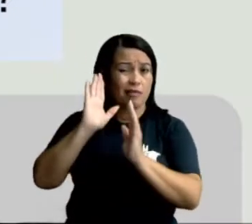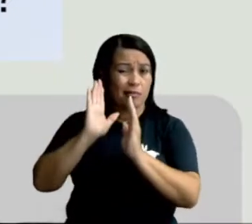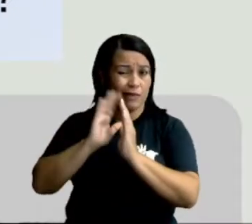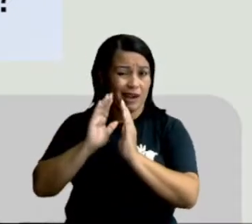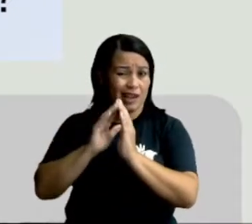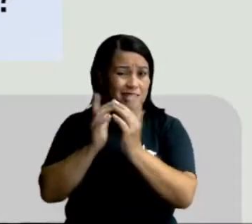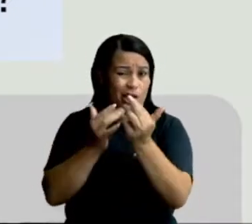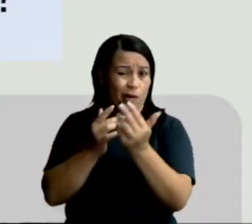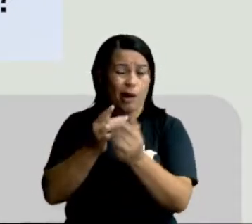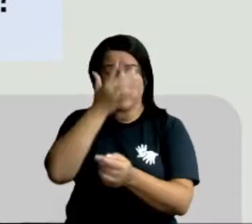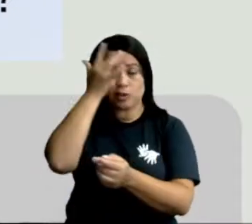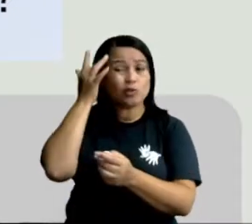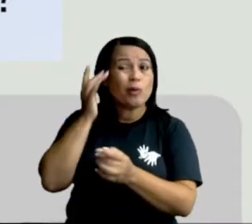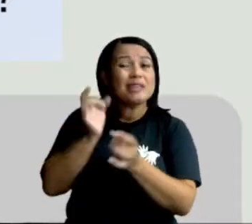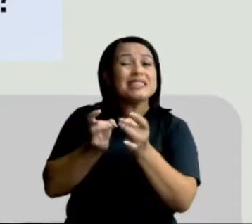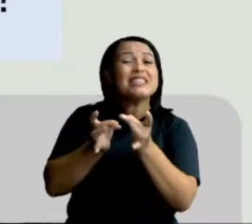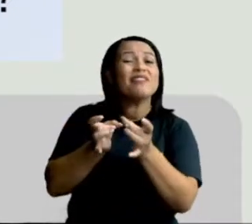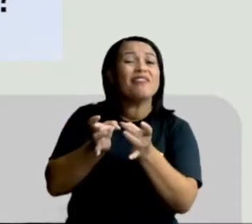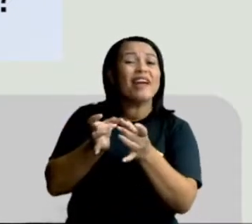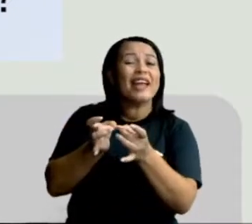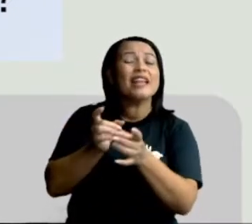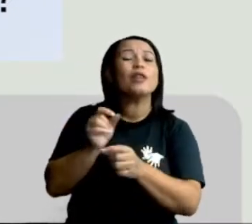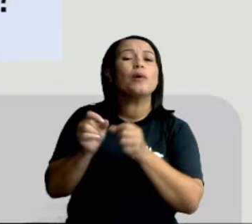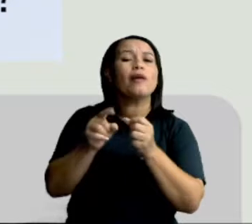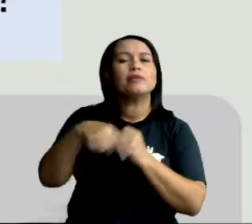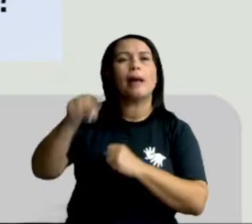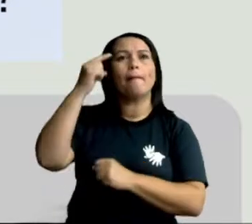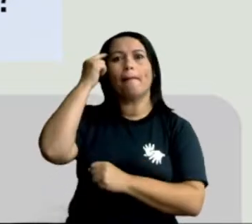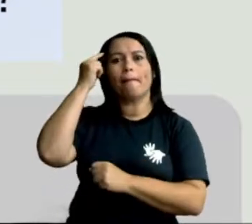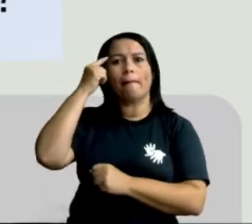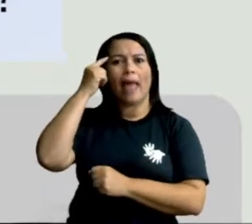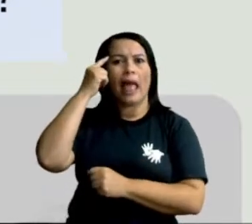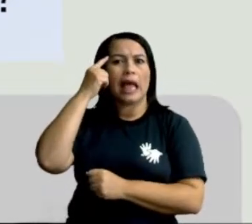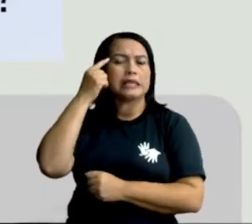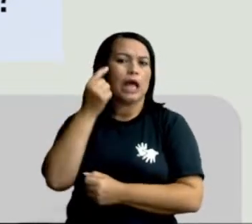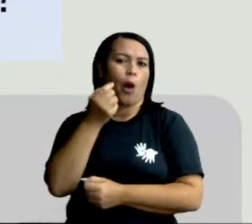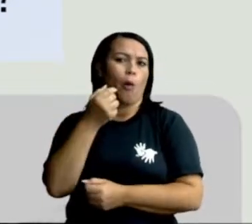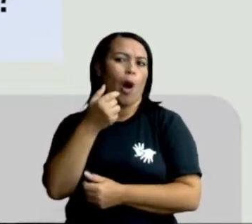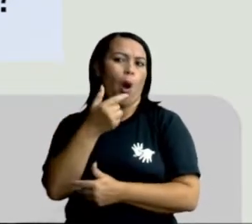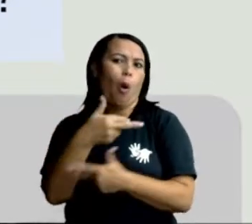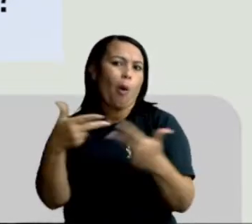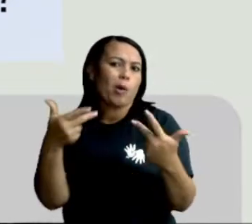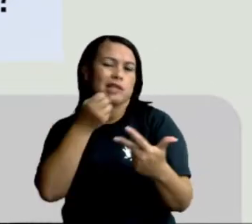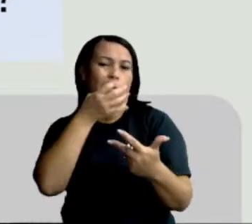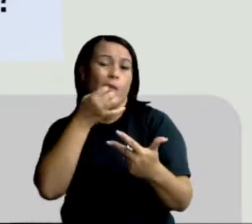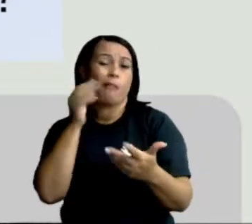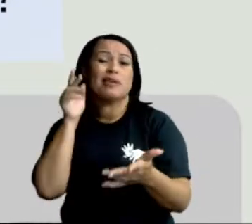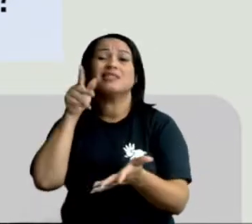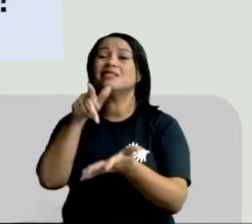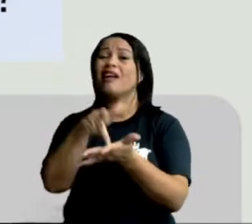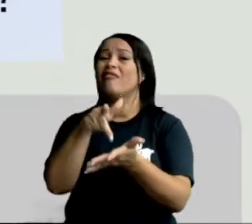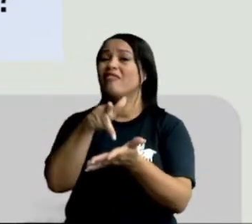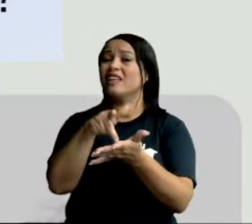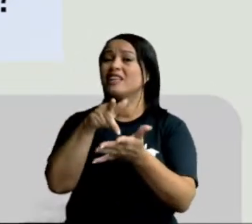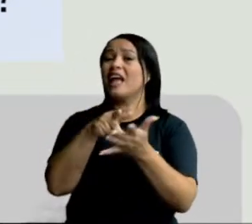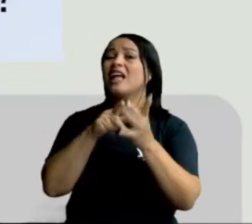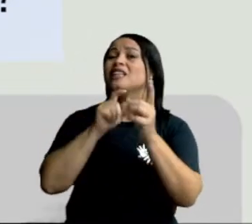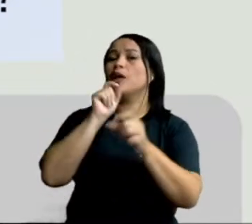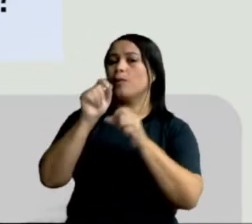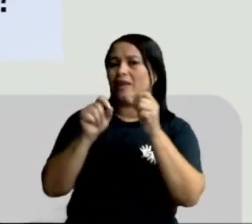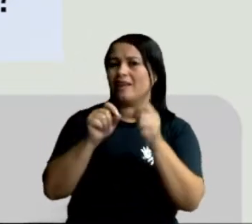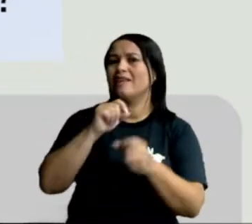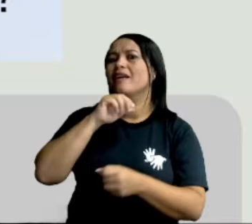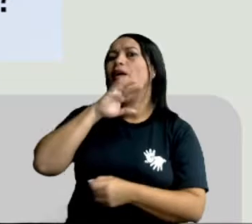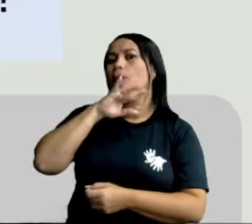eles vendem um produto e você imagina que é uma coisa boa, mas que na verdade vai te fazer